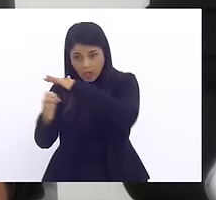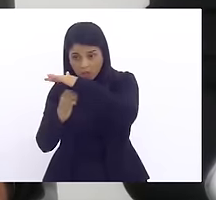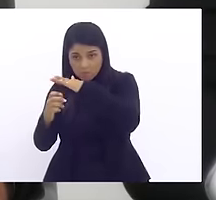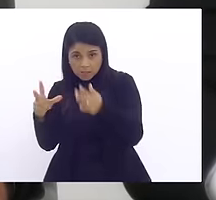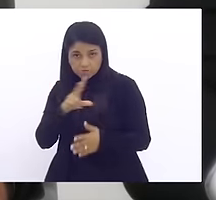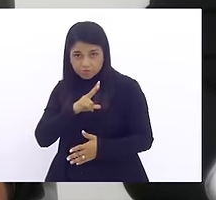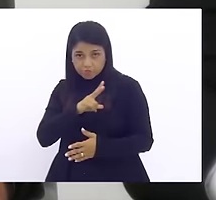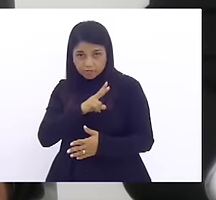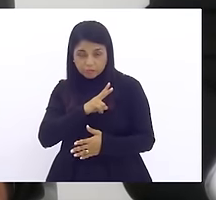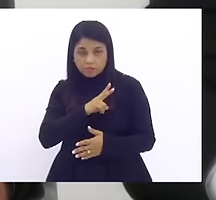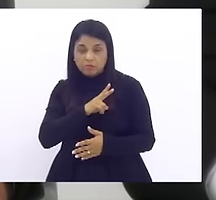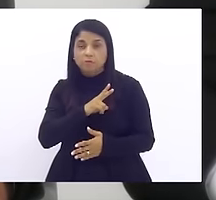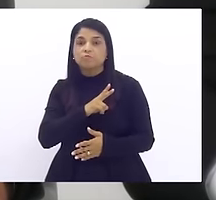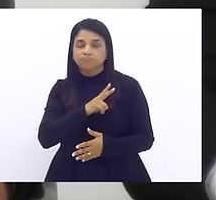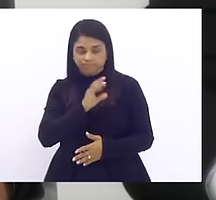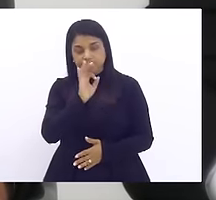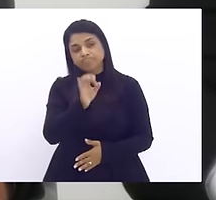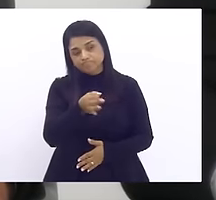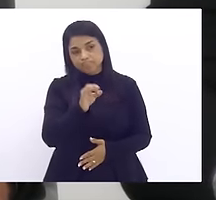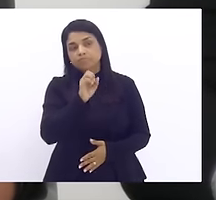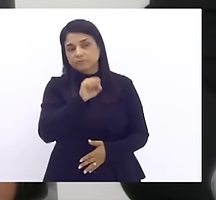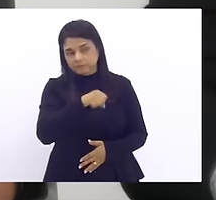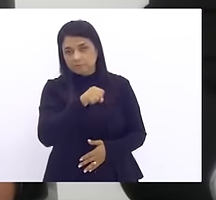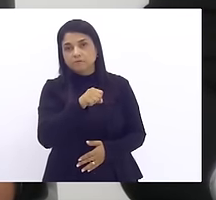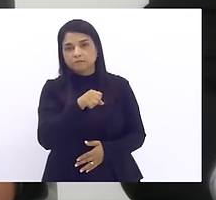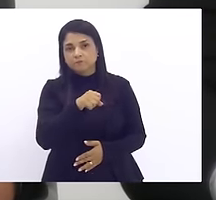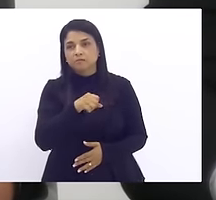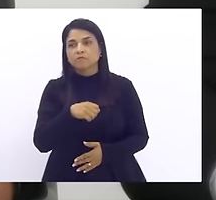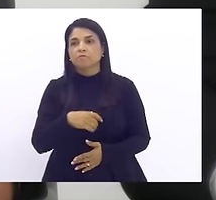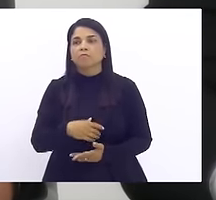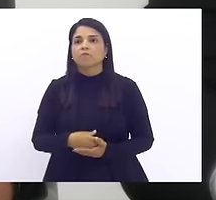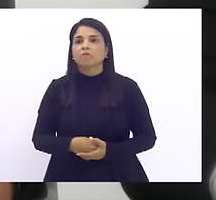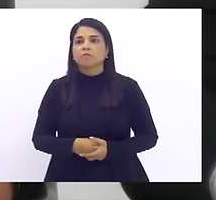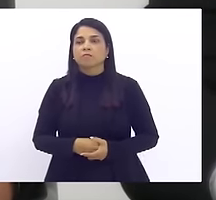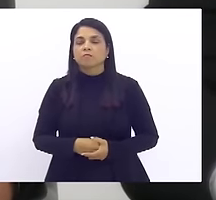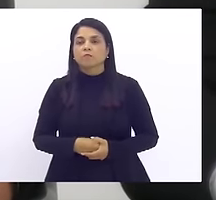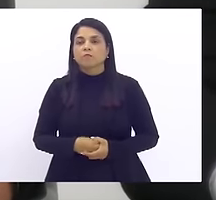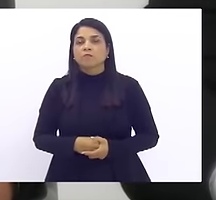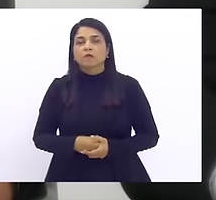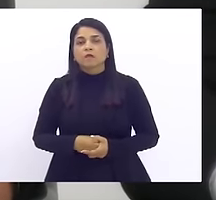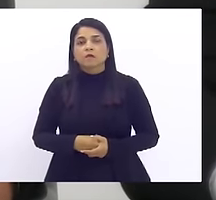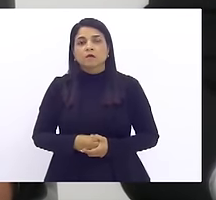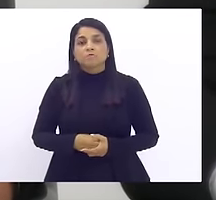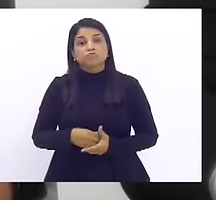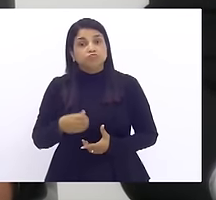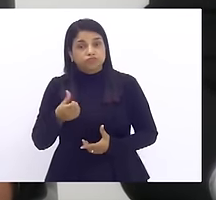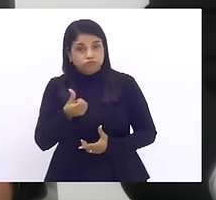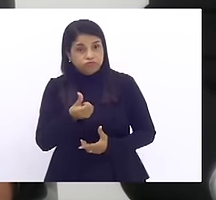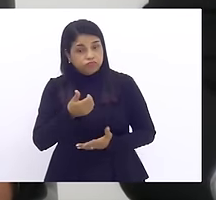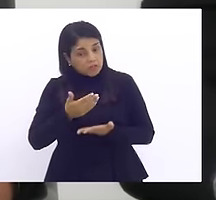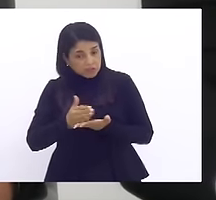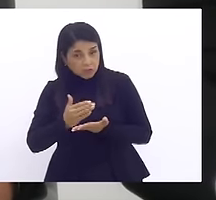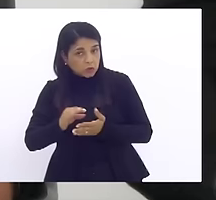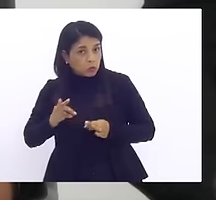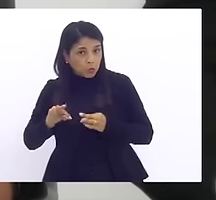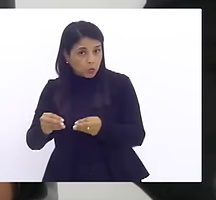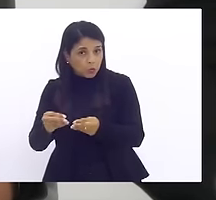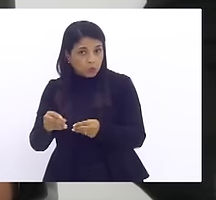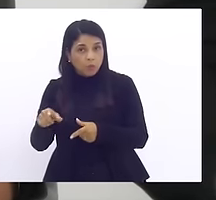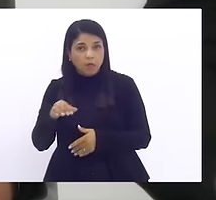particular 34 o restante fica tudo para empresa particular sim